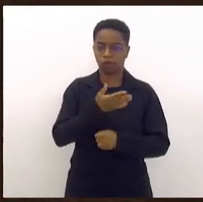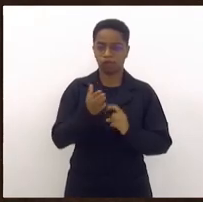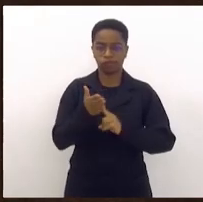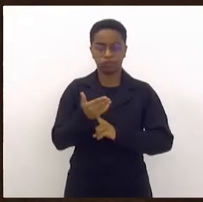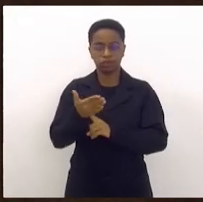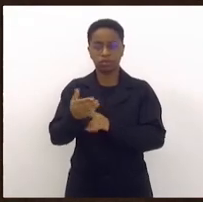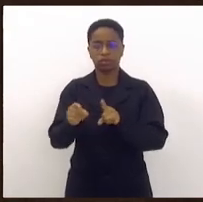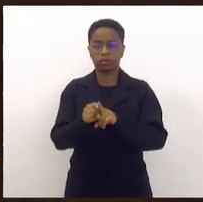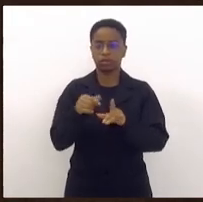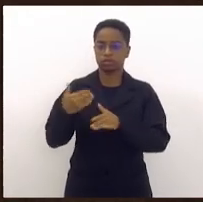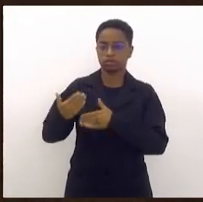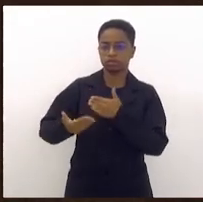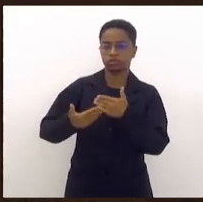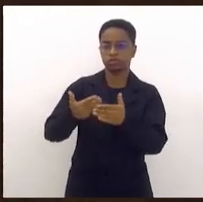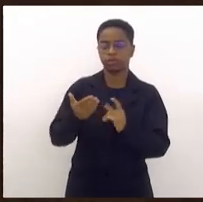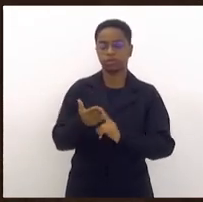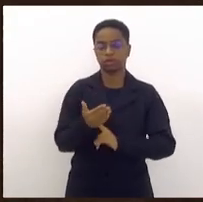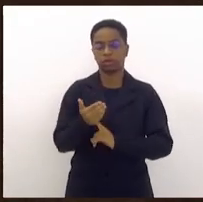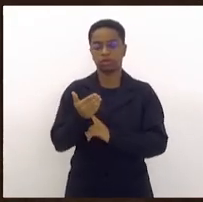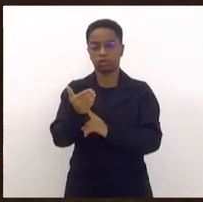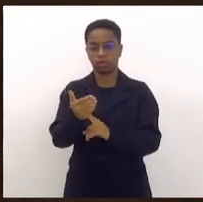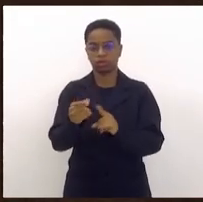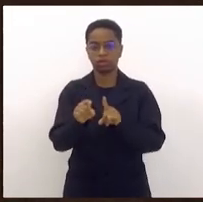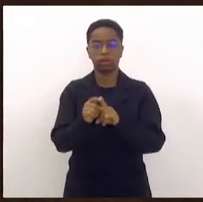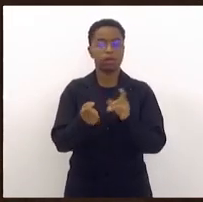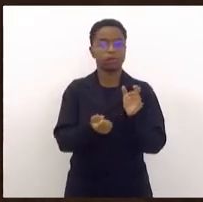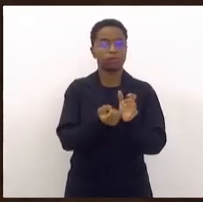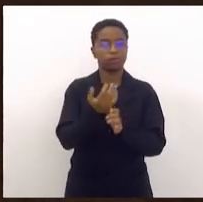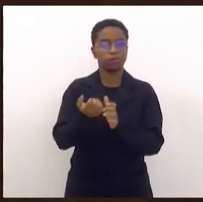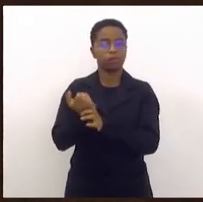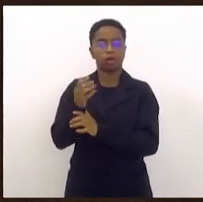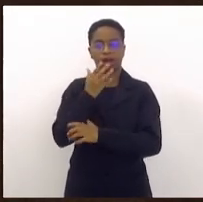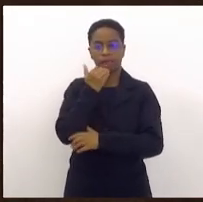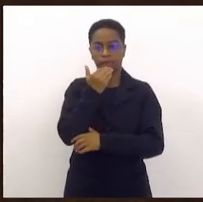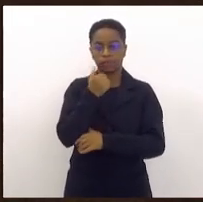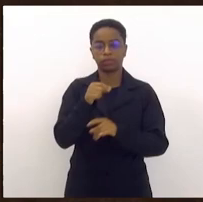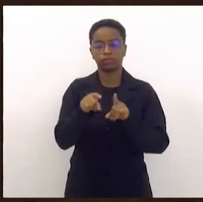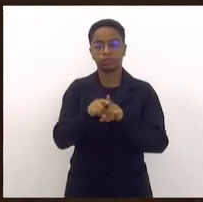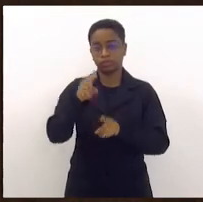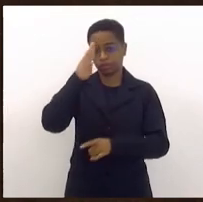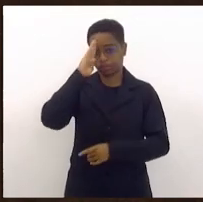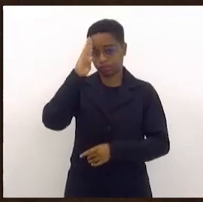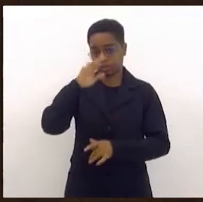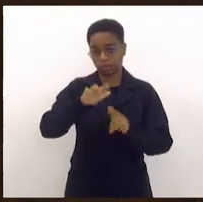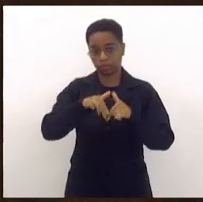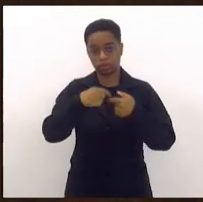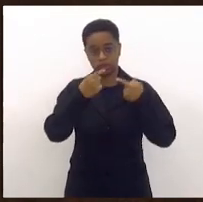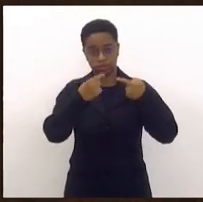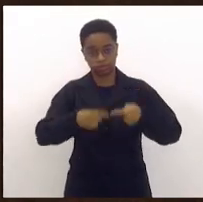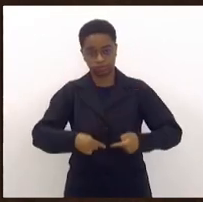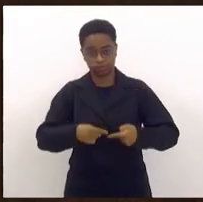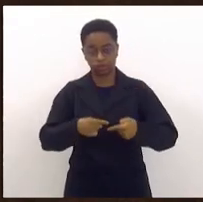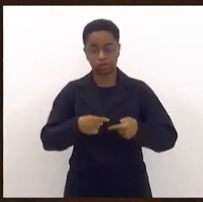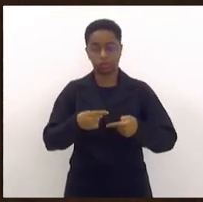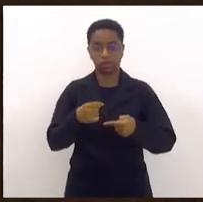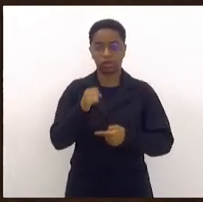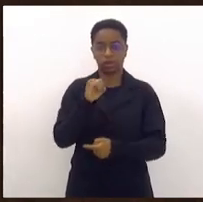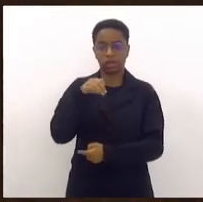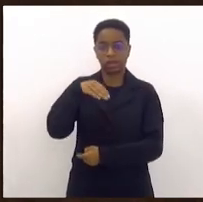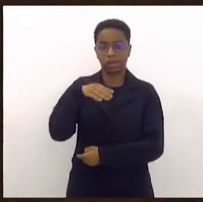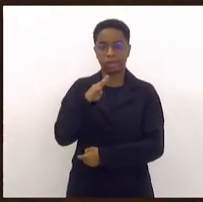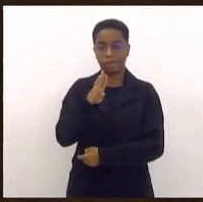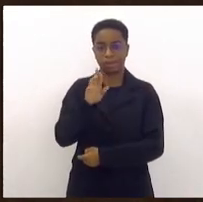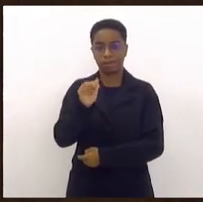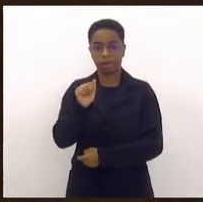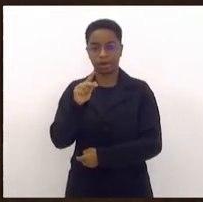ao desenvolvimento da tecnologia da produção de alimentos, mas principalmente aos desafios que a Embrapa tem